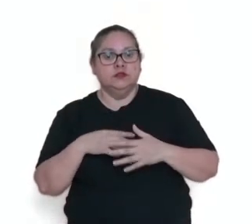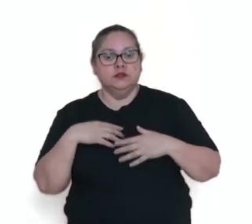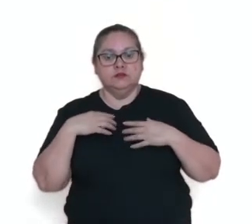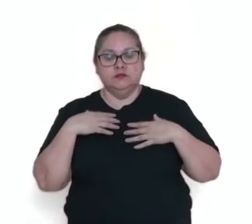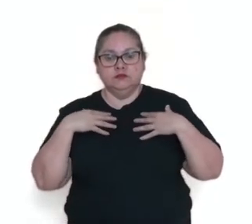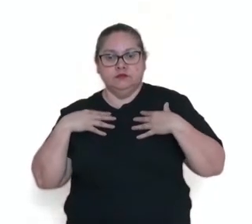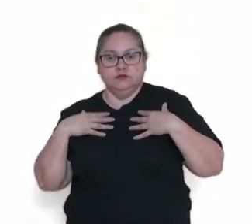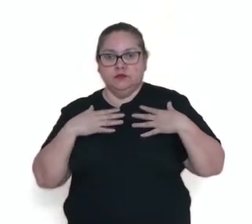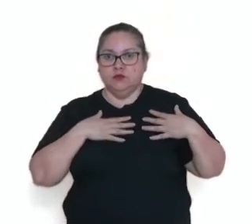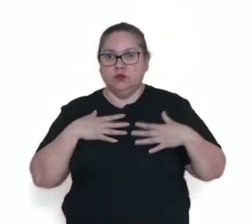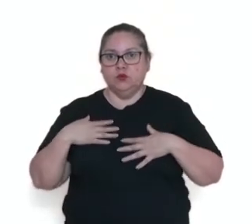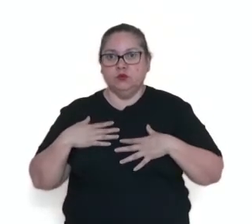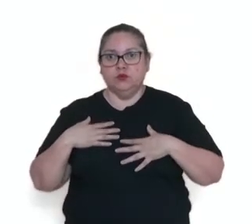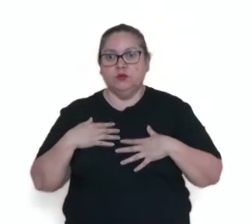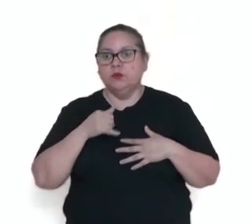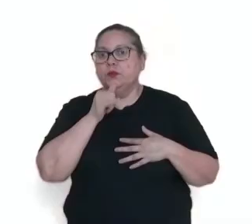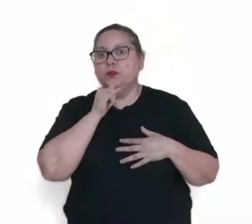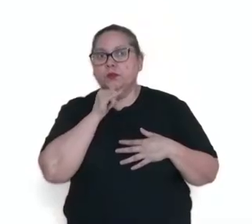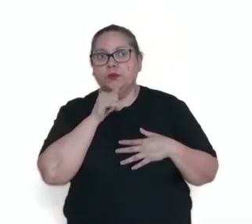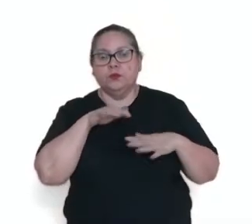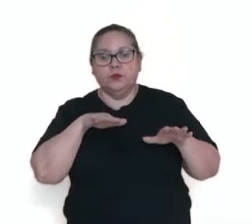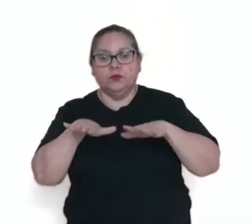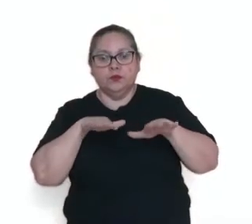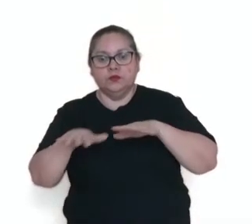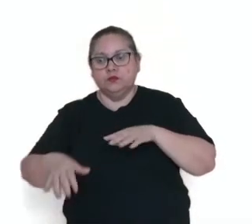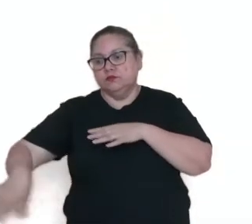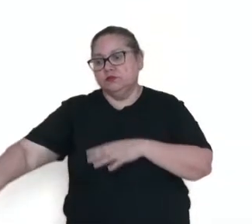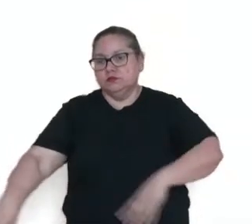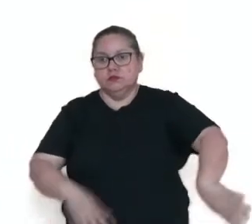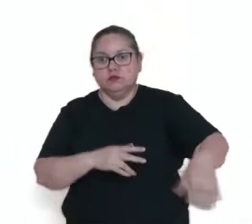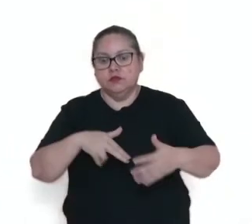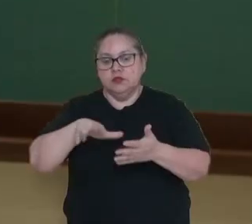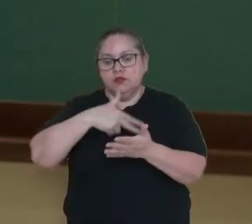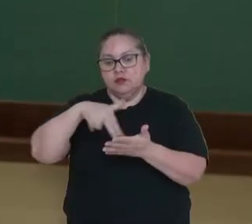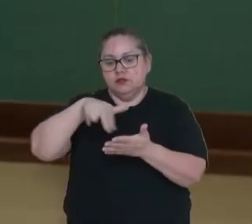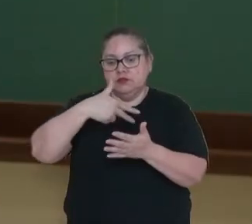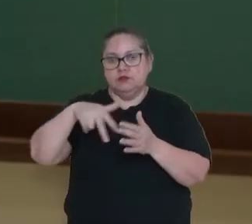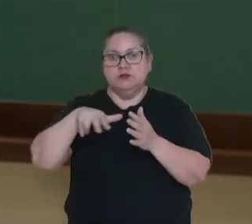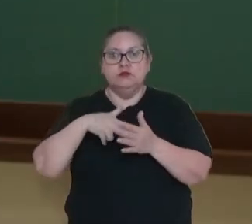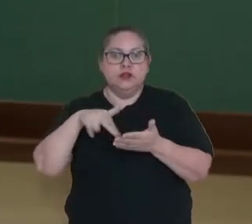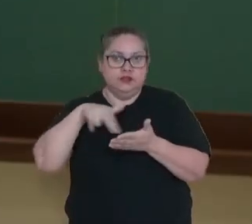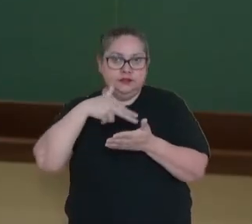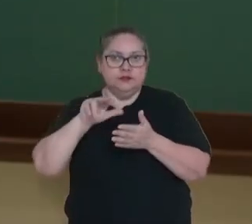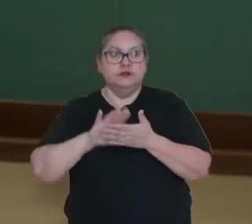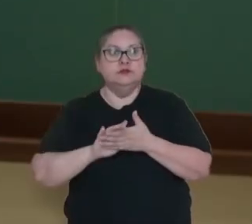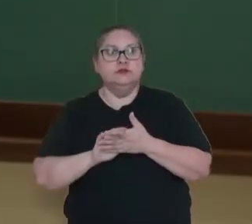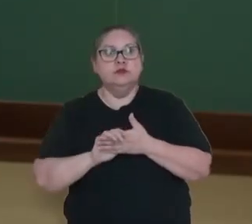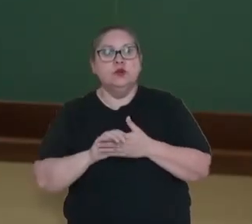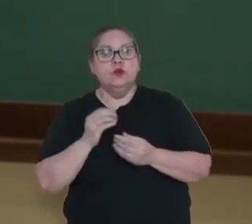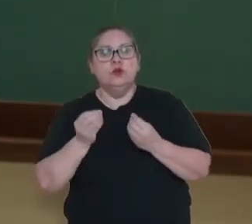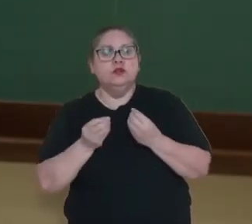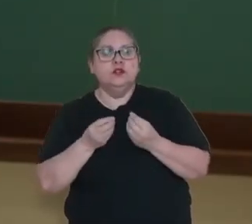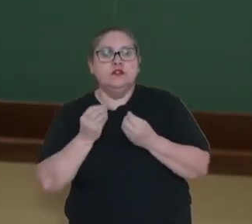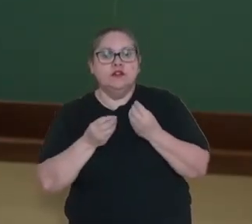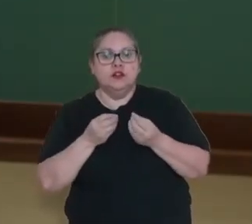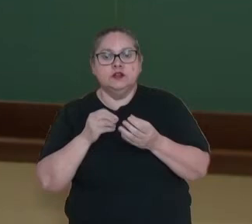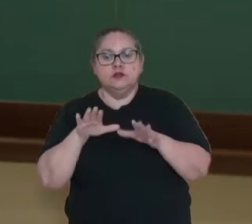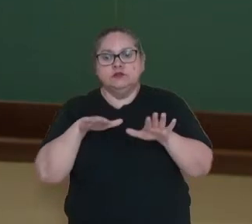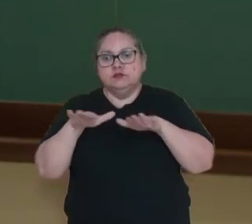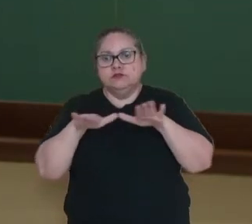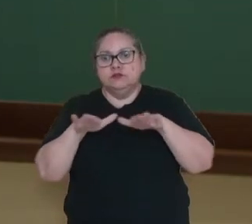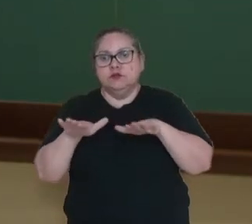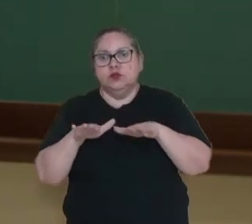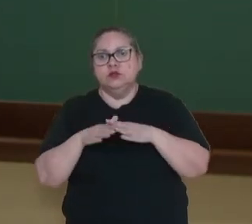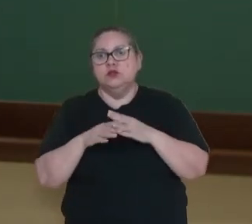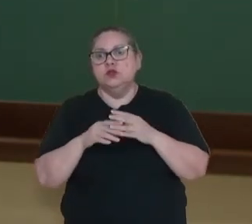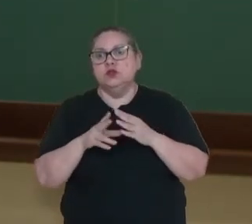da corporidade, por exemplo, movimentar os braços e pernas na dança, tá? Então, quando a gente fala do movimento, a gente não está